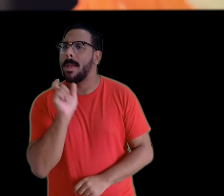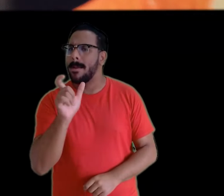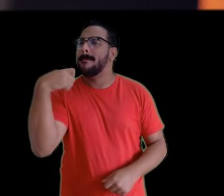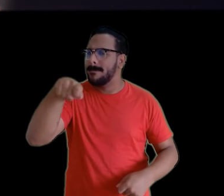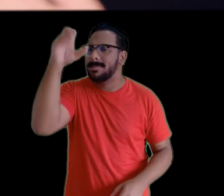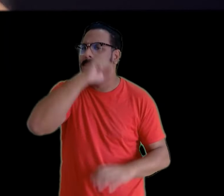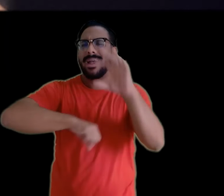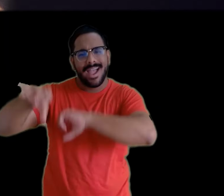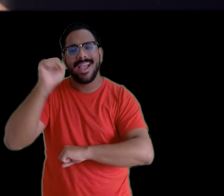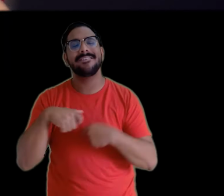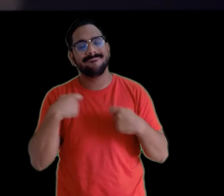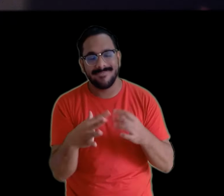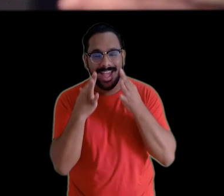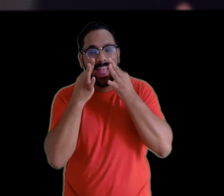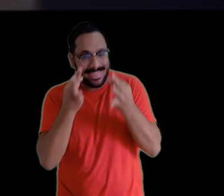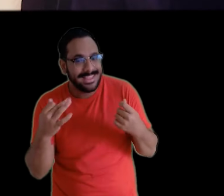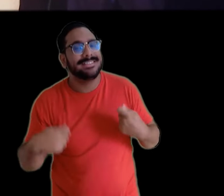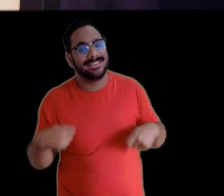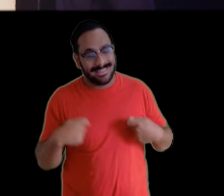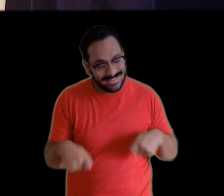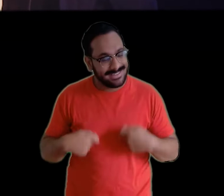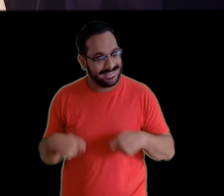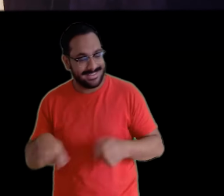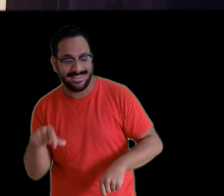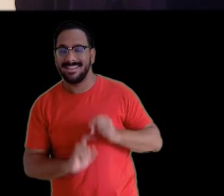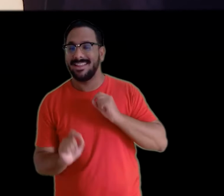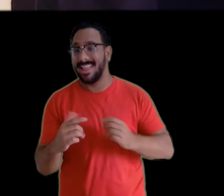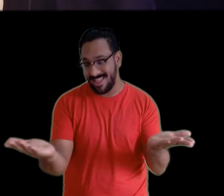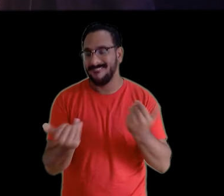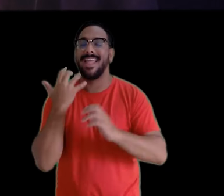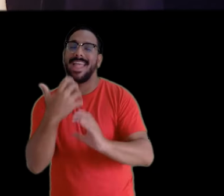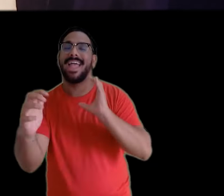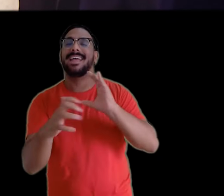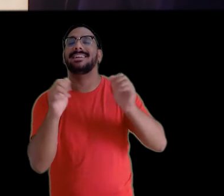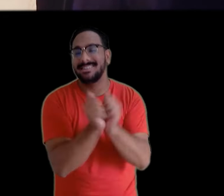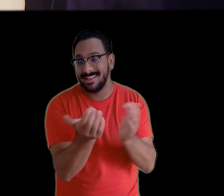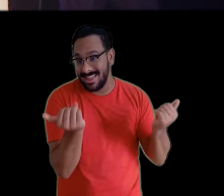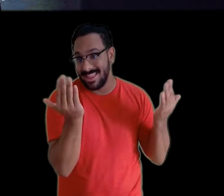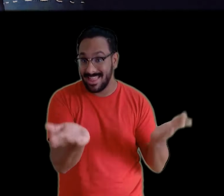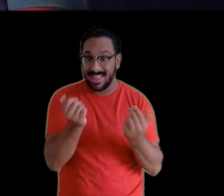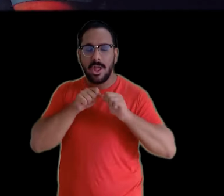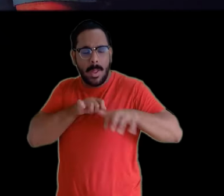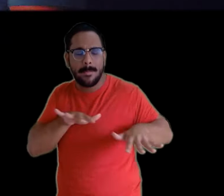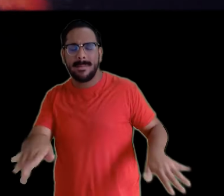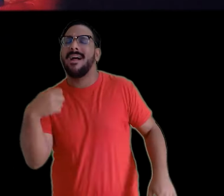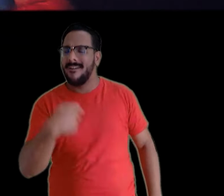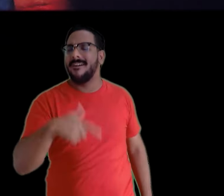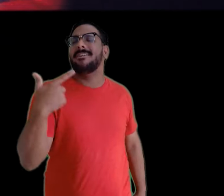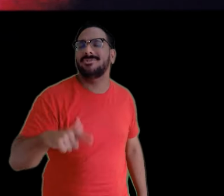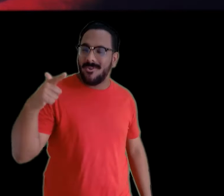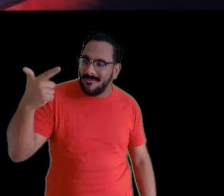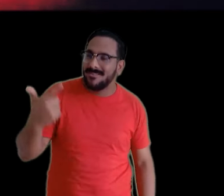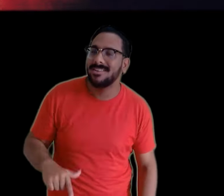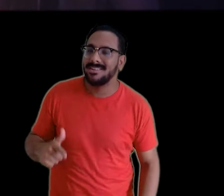tem que ter atenção. Cante com a gente, solte para o mundo na repetição.